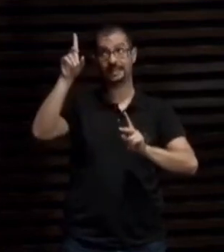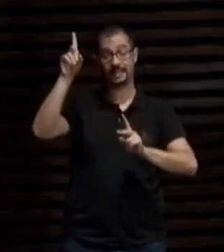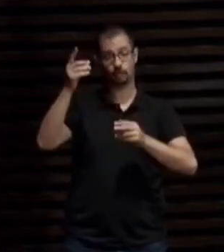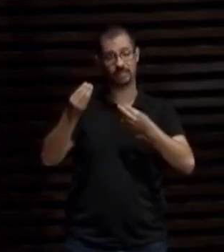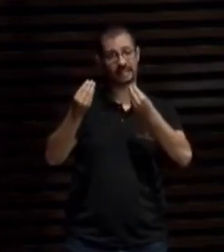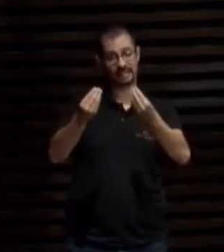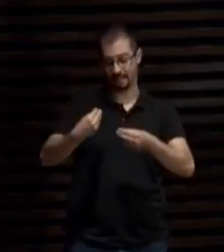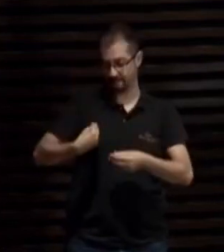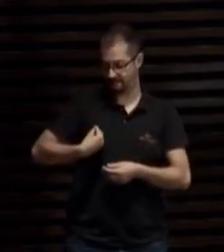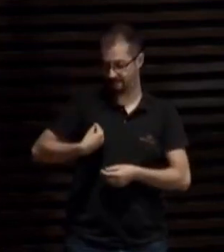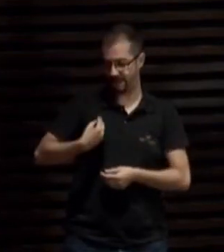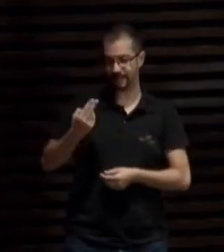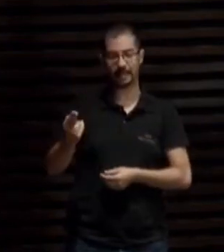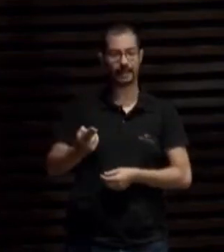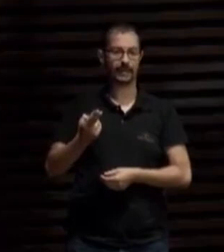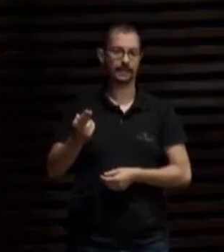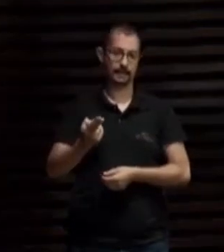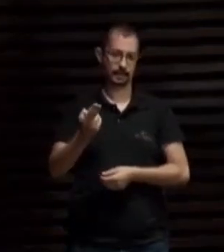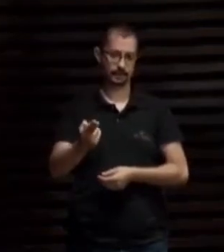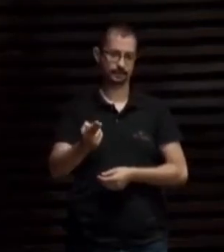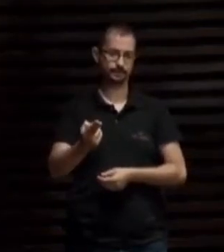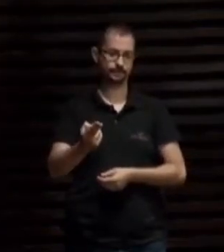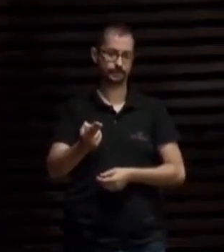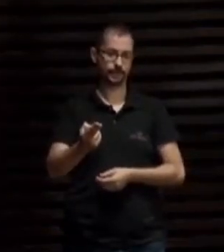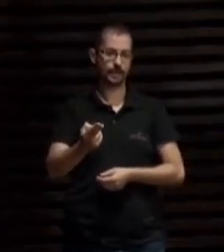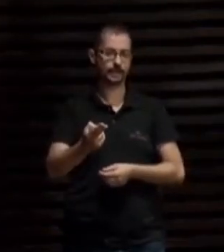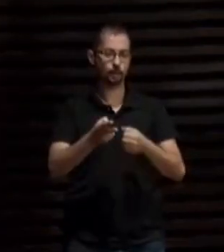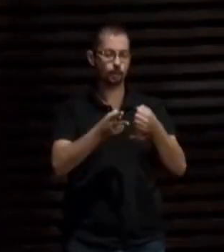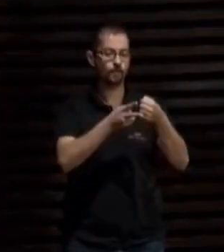a todos os que lhe deste. É o mesmo verbo.